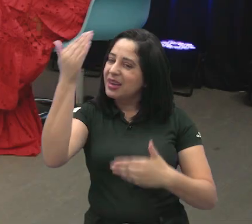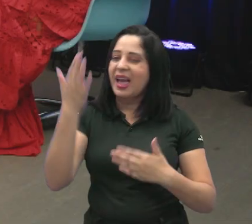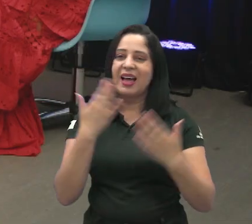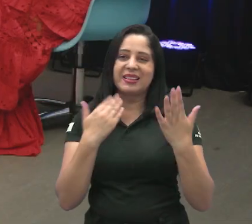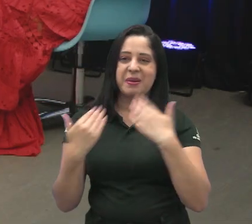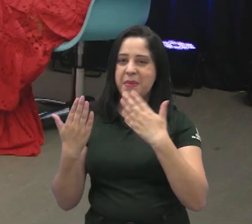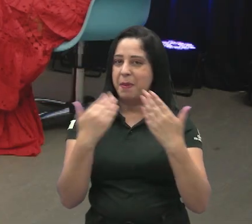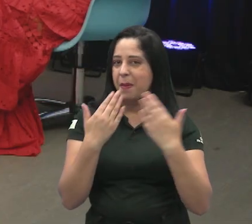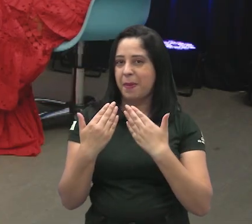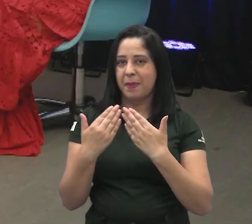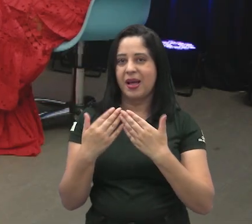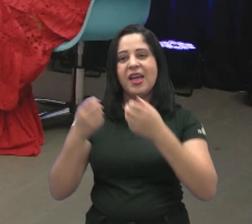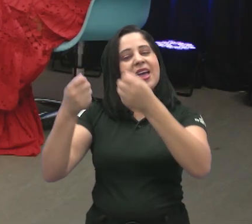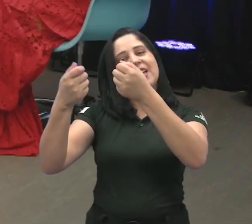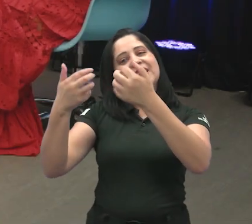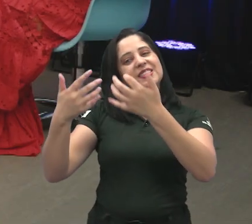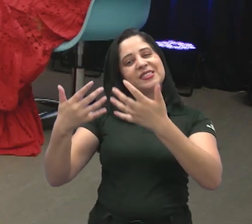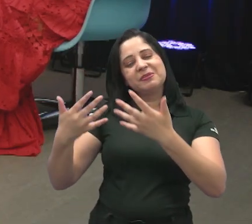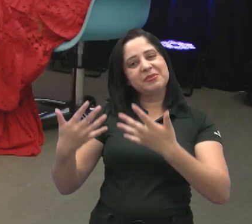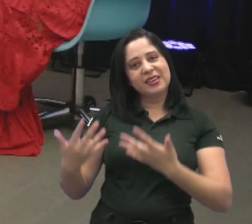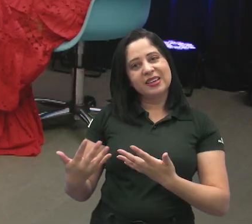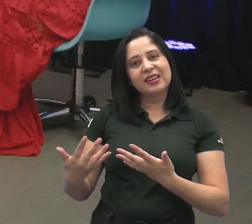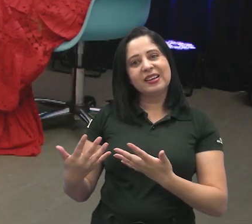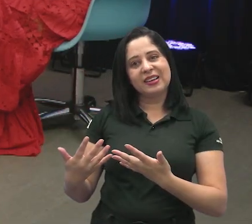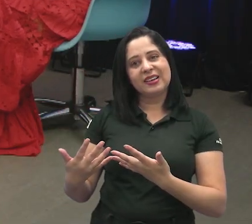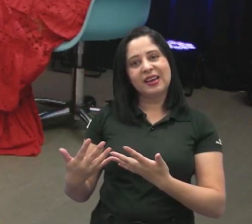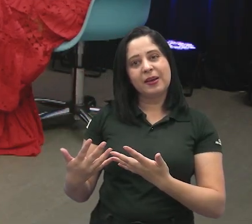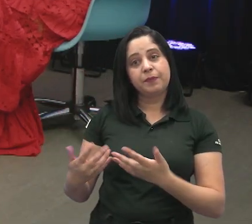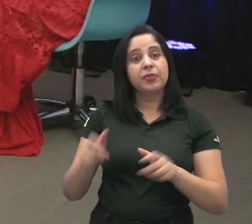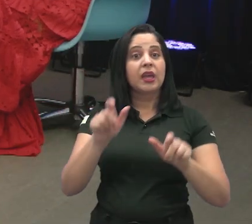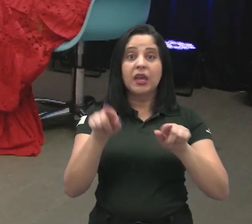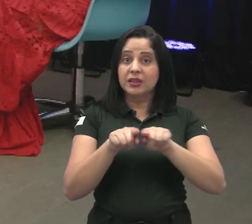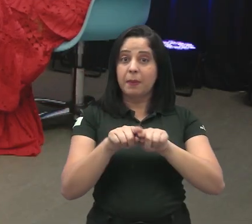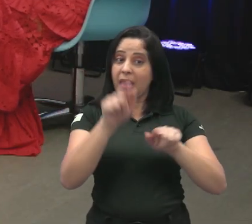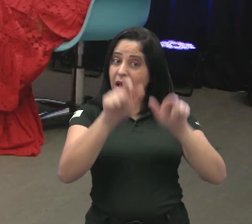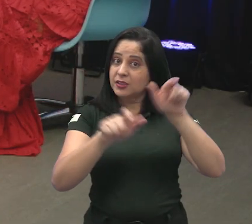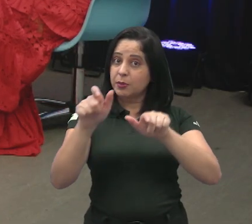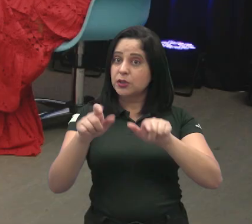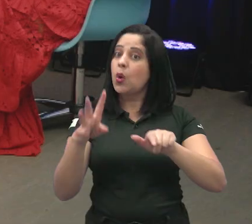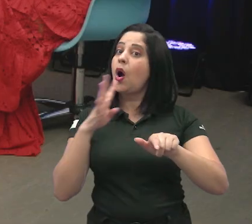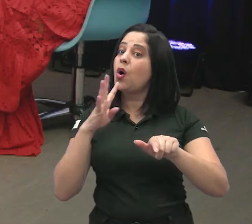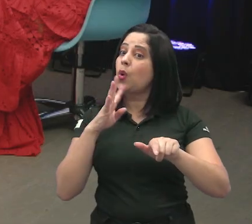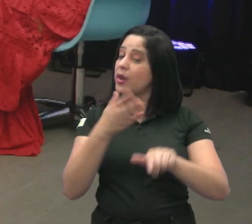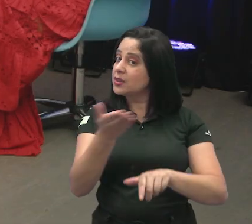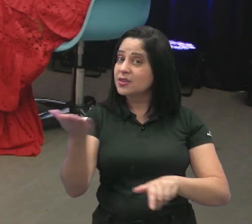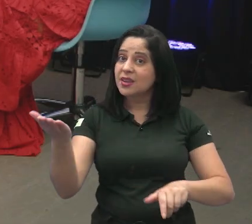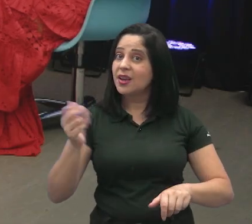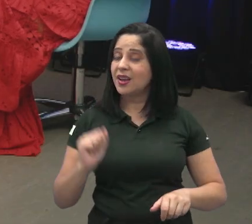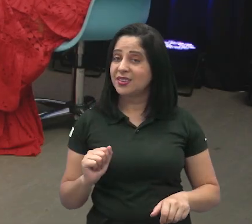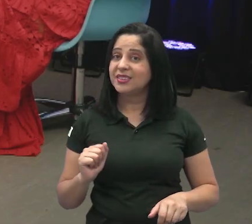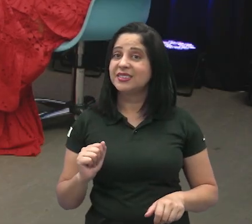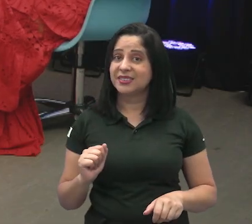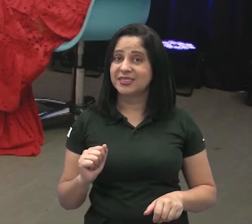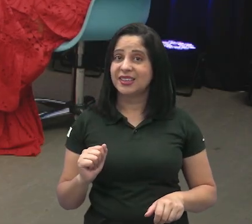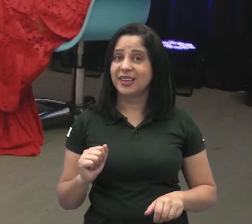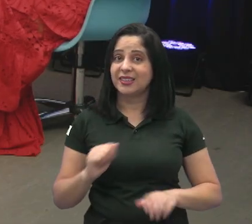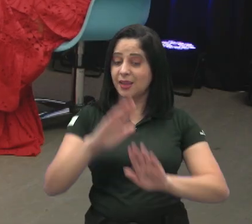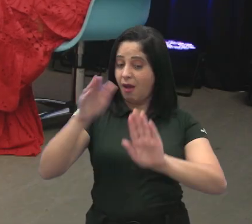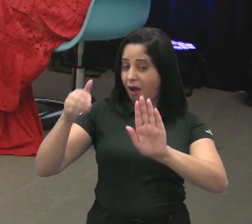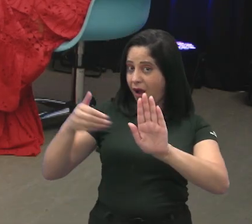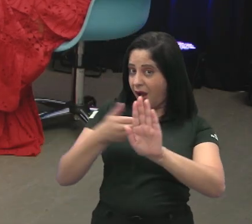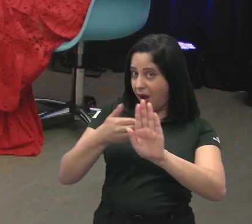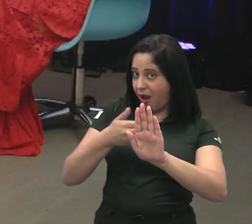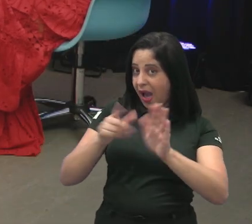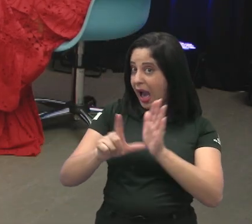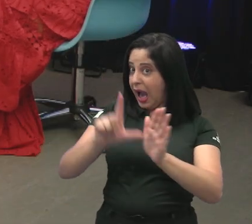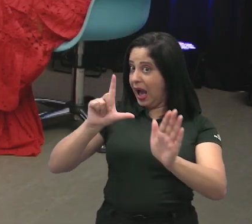conseguiu falar um pouquinho, dar aquela norteada e também as pessoas conhecerem não só a hora do vamos ver, mas também o que acontece